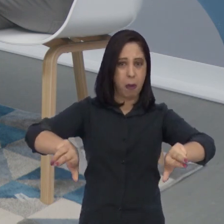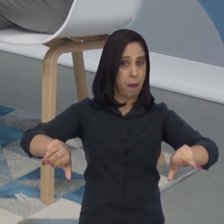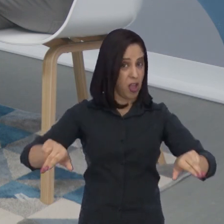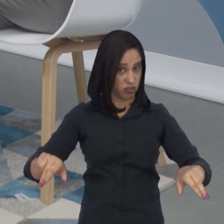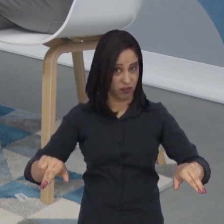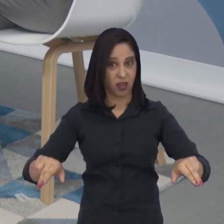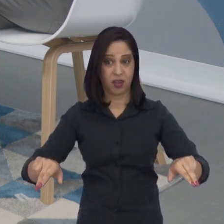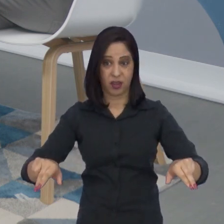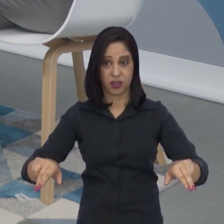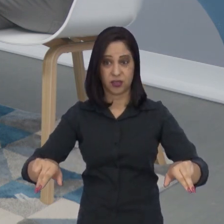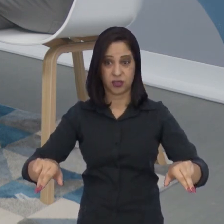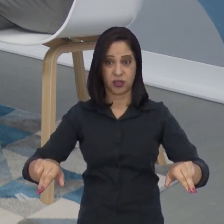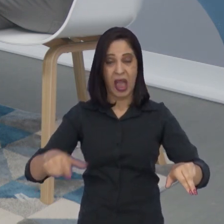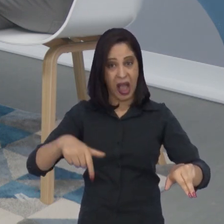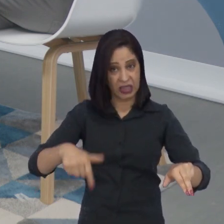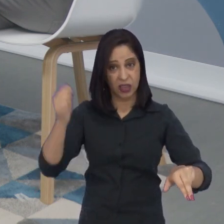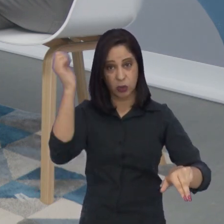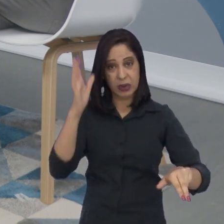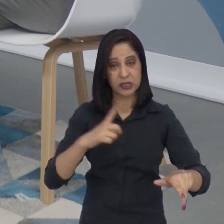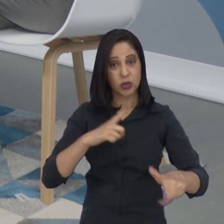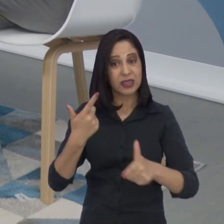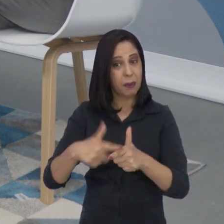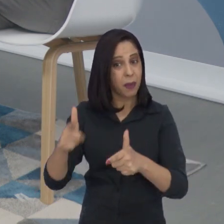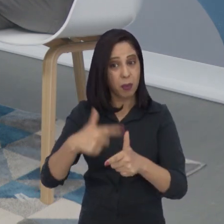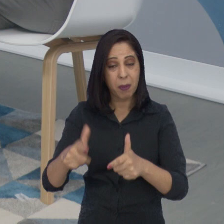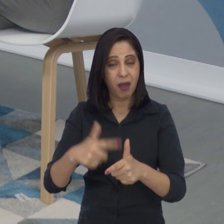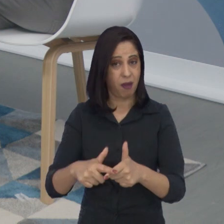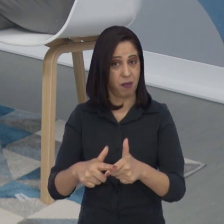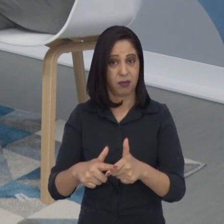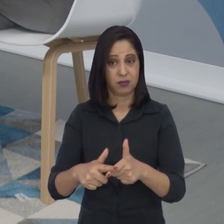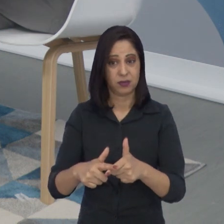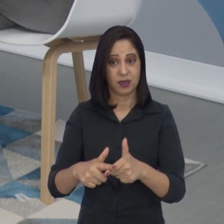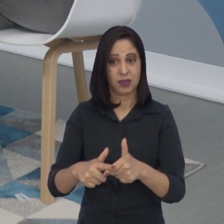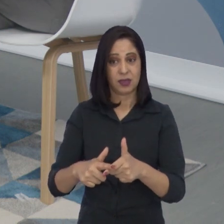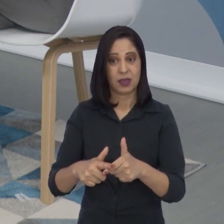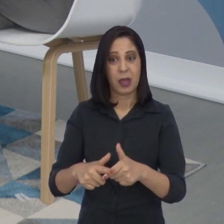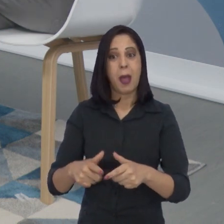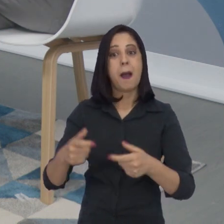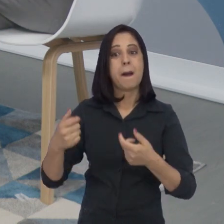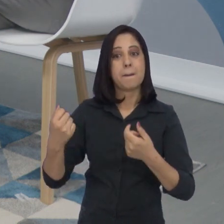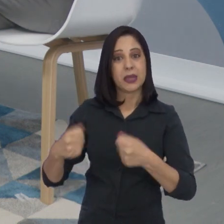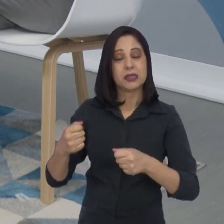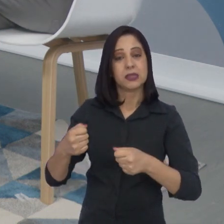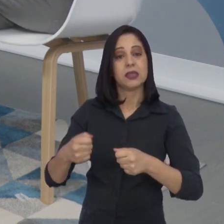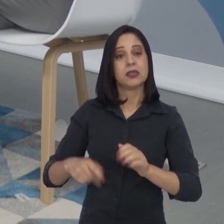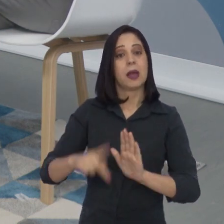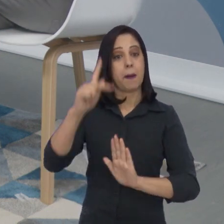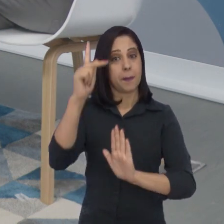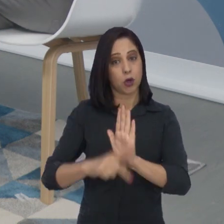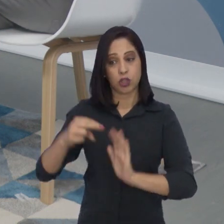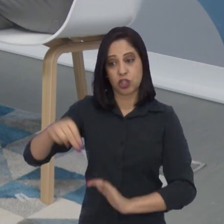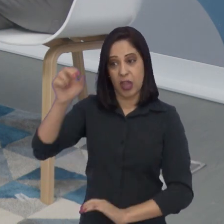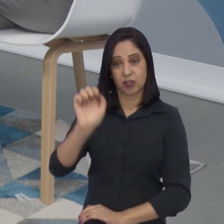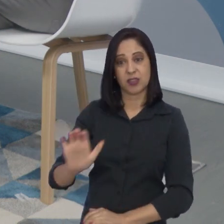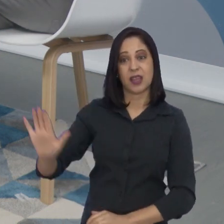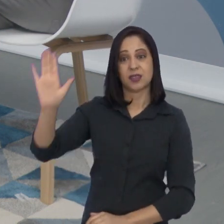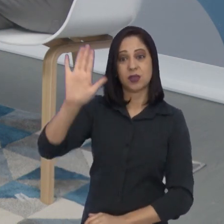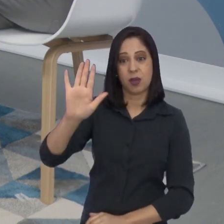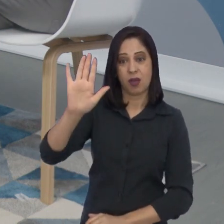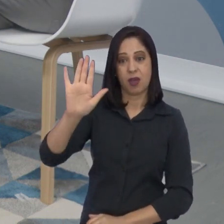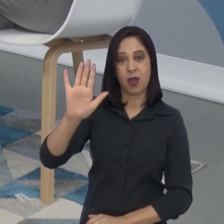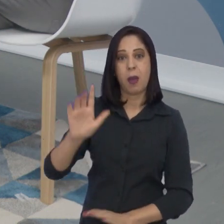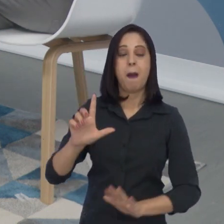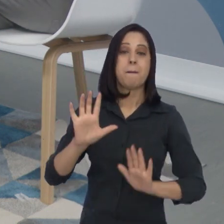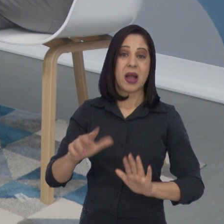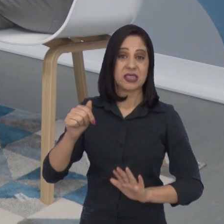precisaria nós temos um problema no Brasil, nós precisamos de planos nacionais, mas ao mesmo tempo nós temos realidades locais e regionais muito